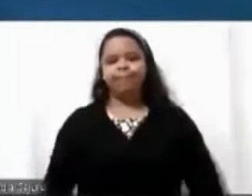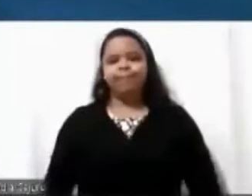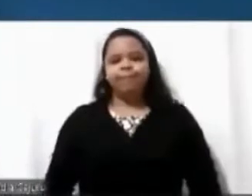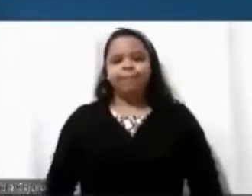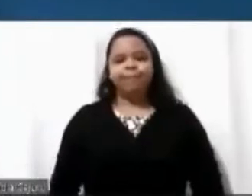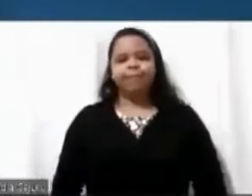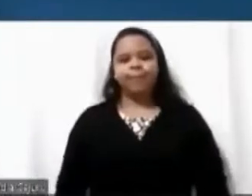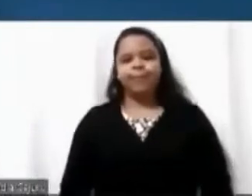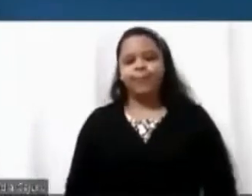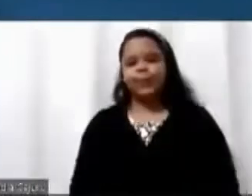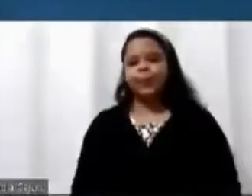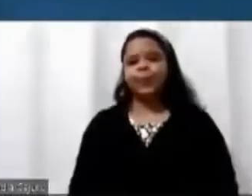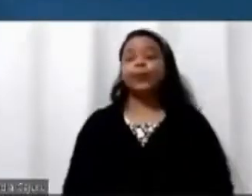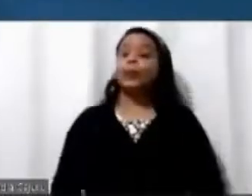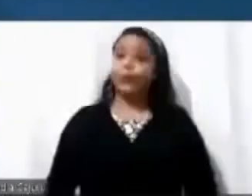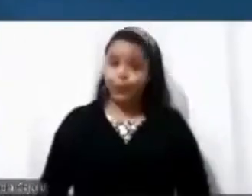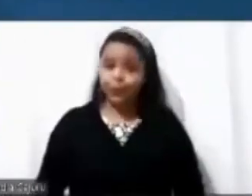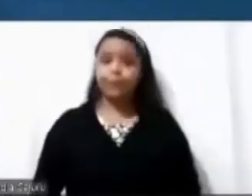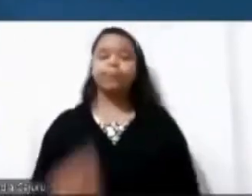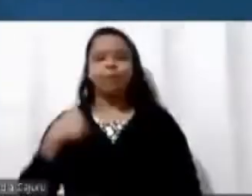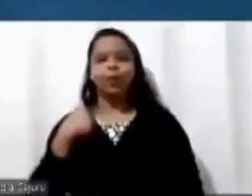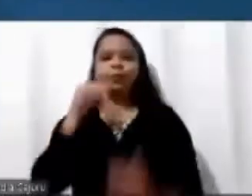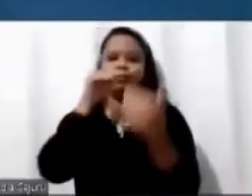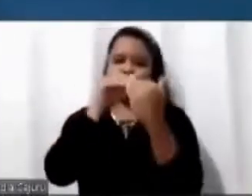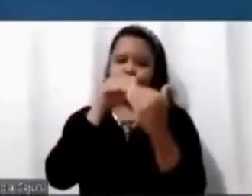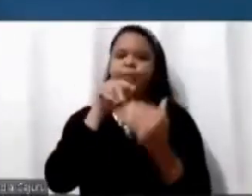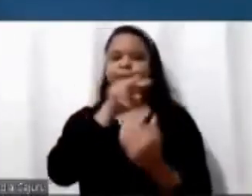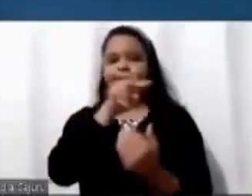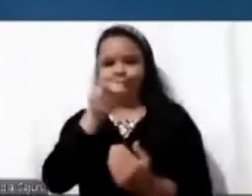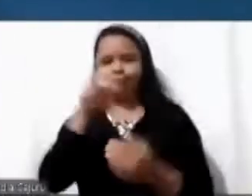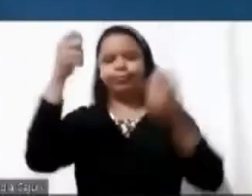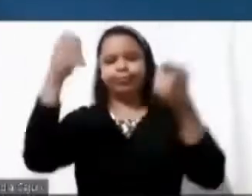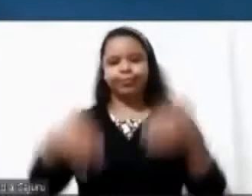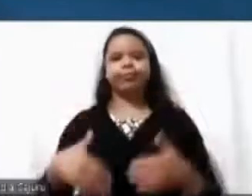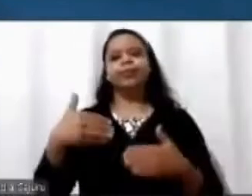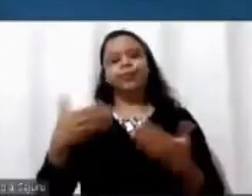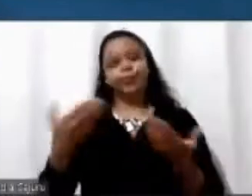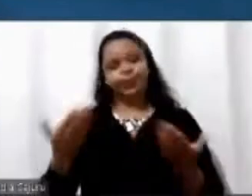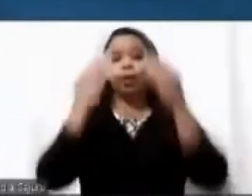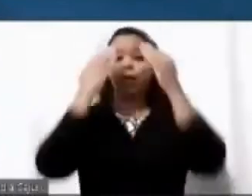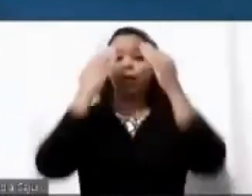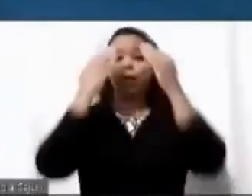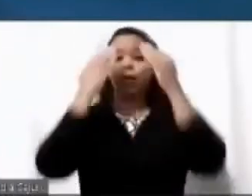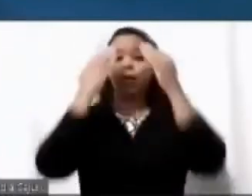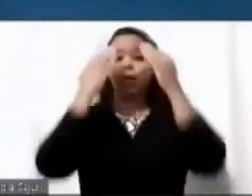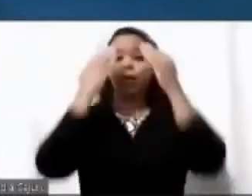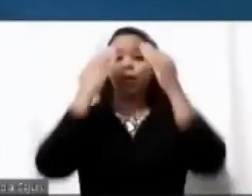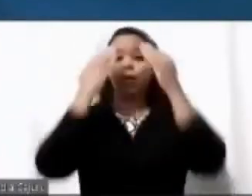doutores e, sem mais delongas, agradeço imensamente, né, na